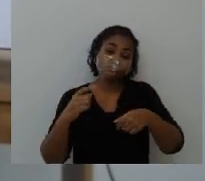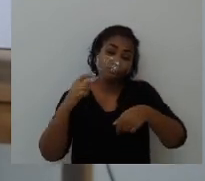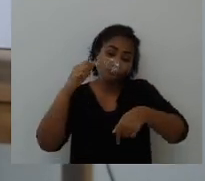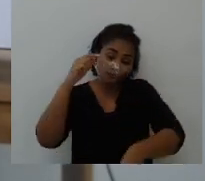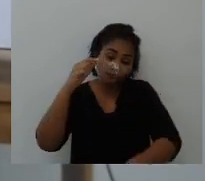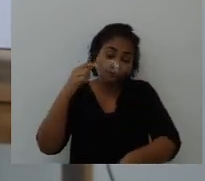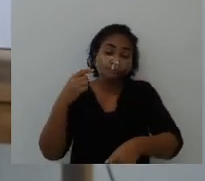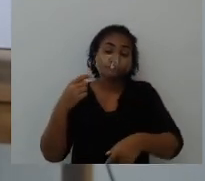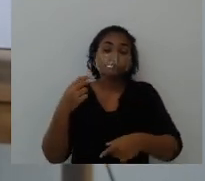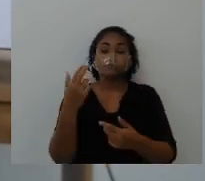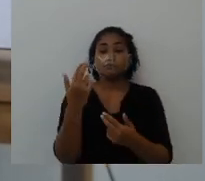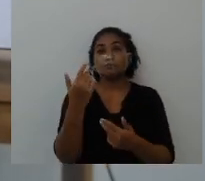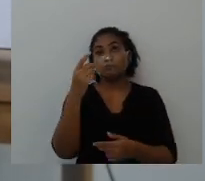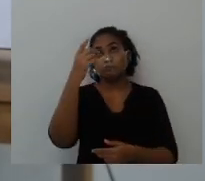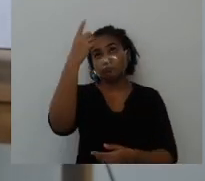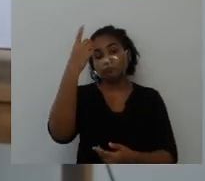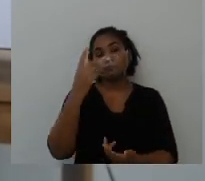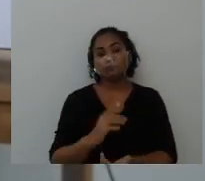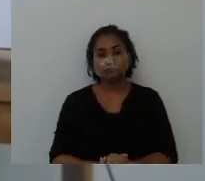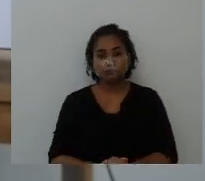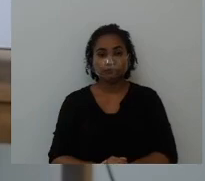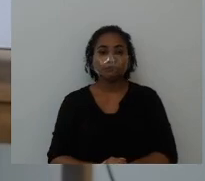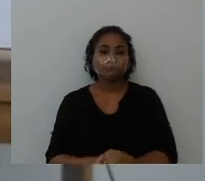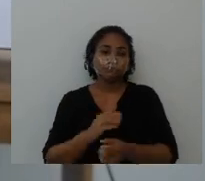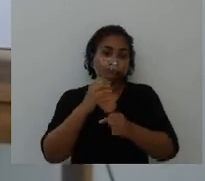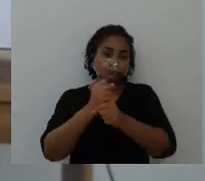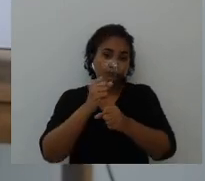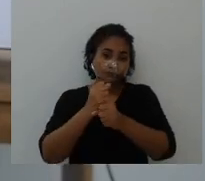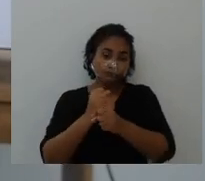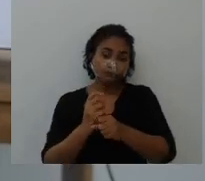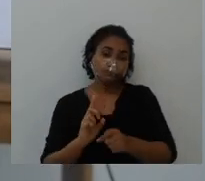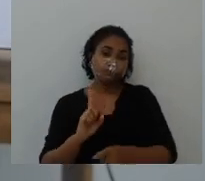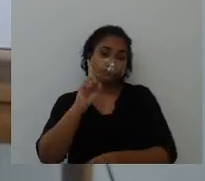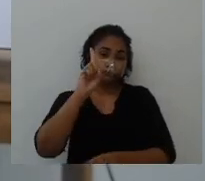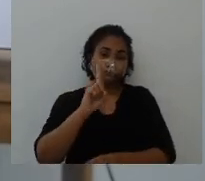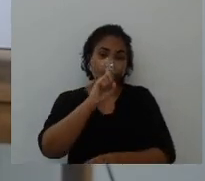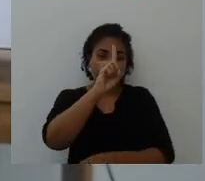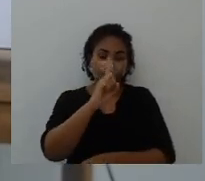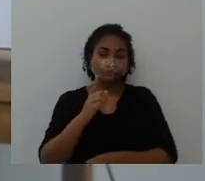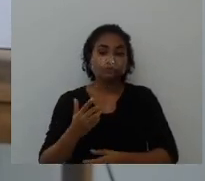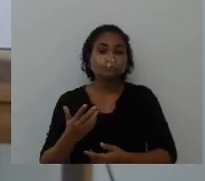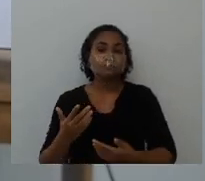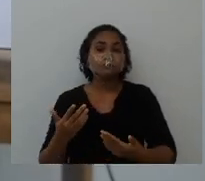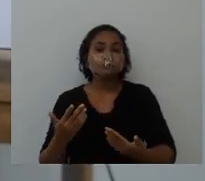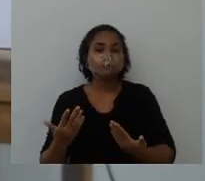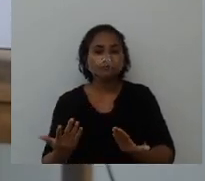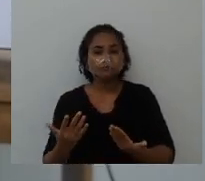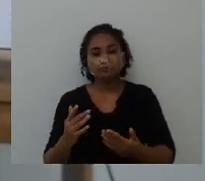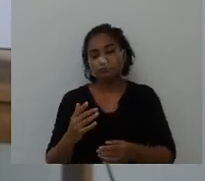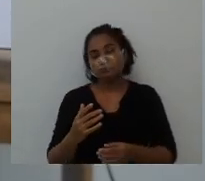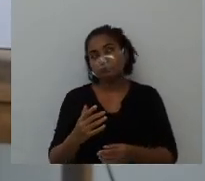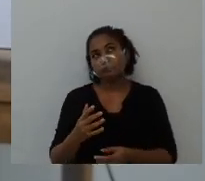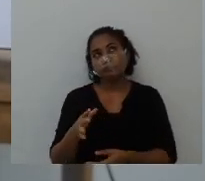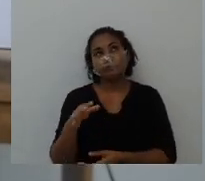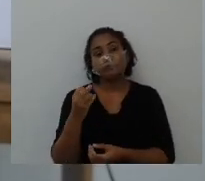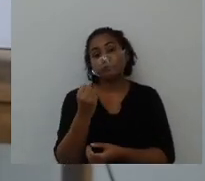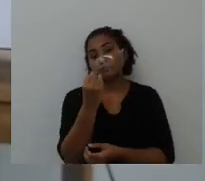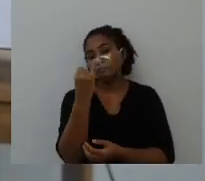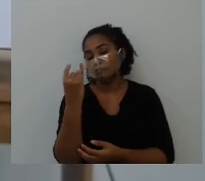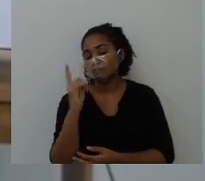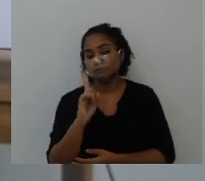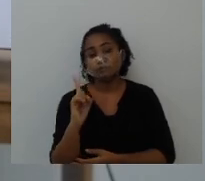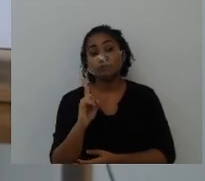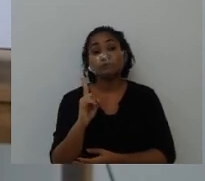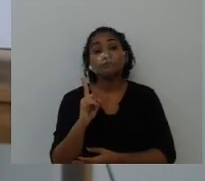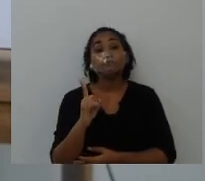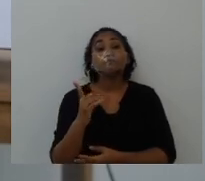que o valor desta uma tem que ser igual à soma das duas que apontam para cima. Então você não tem que estar preso à questão de quantidade, você tem que